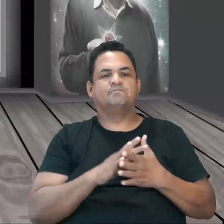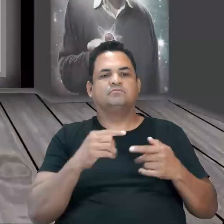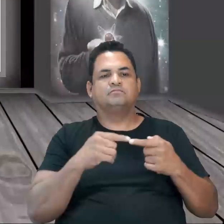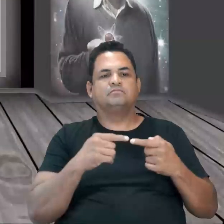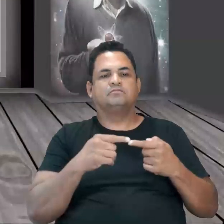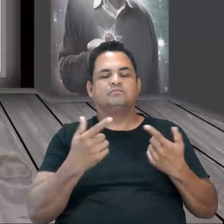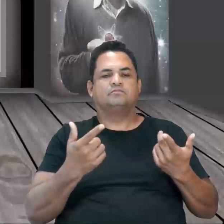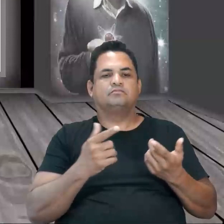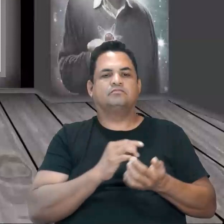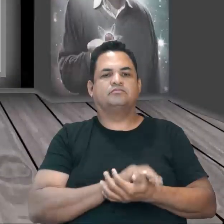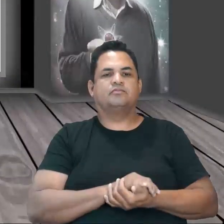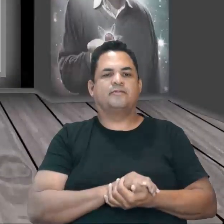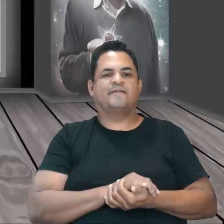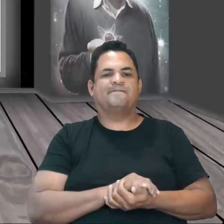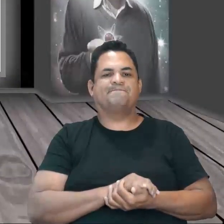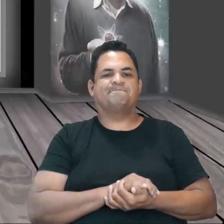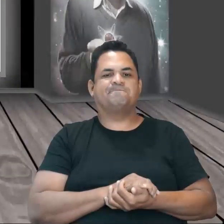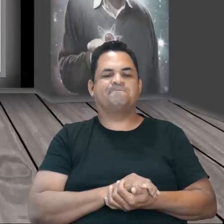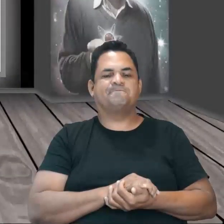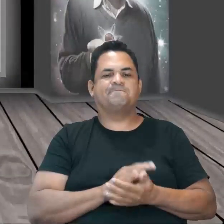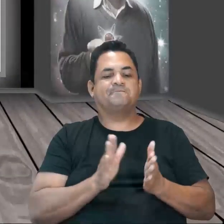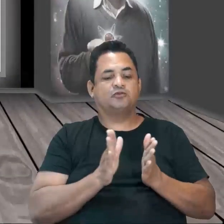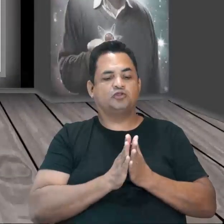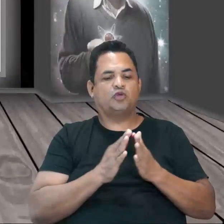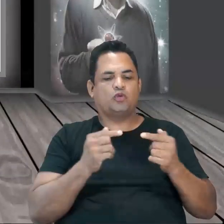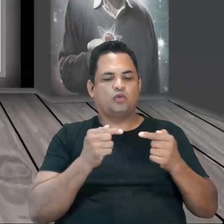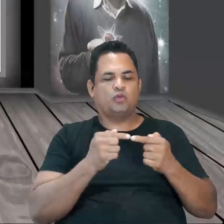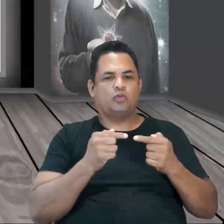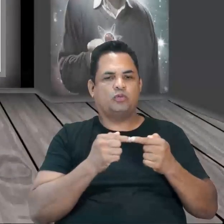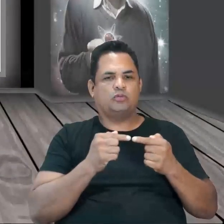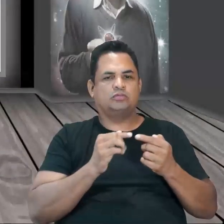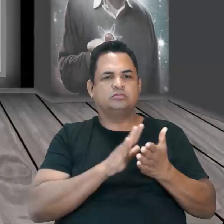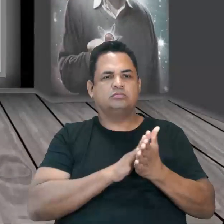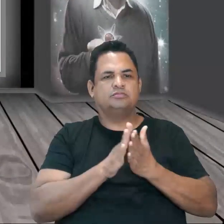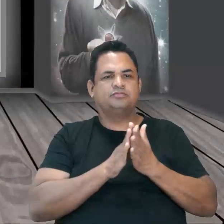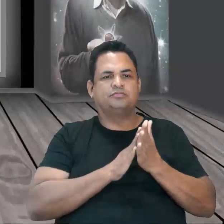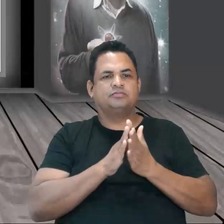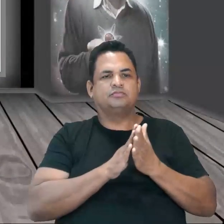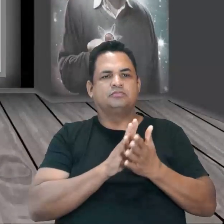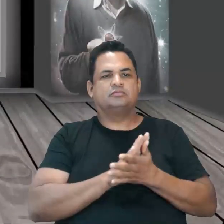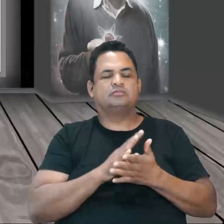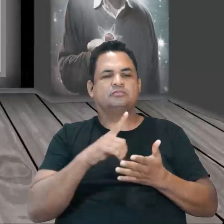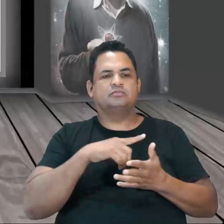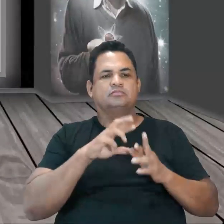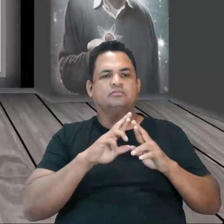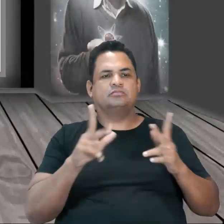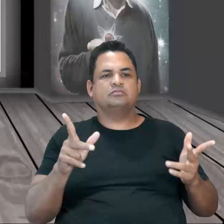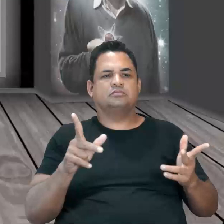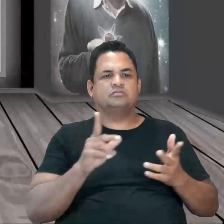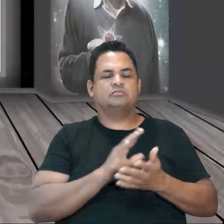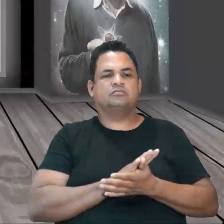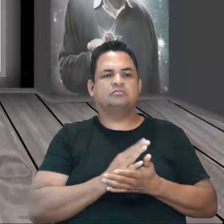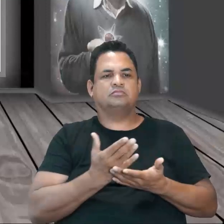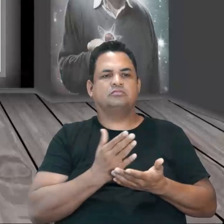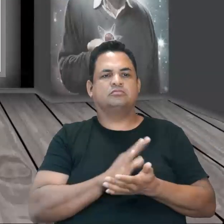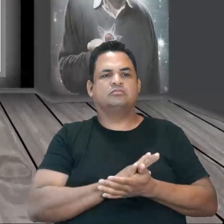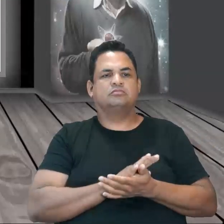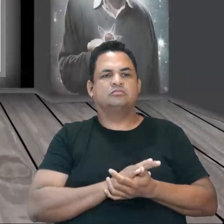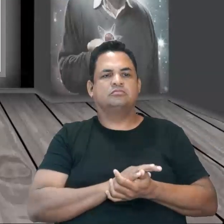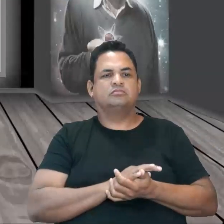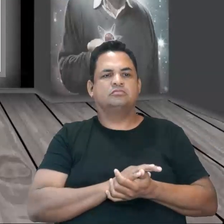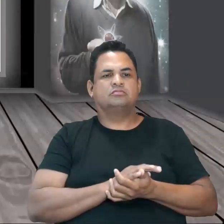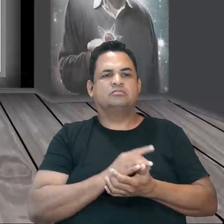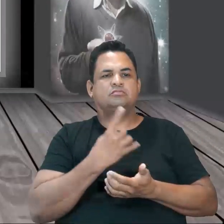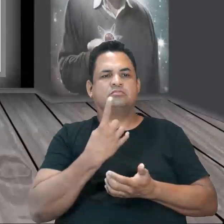de contato. Contato é só tocar mesmo, esfregar é quando você... E lembrando que tem uma diferença entre atrito e contato, que o contato,